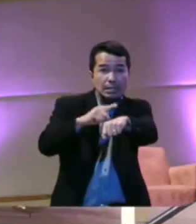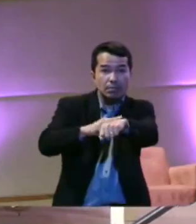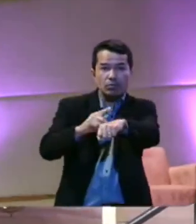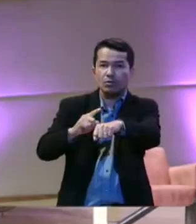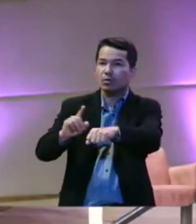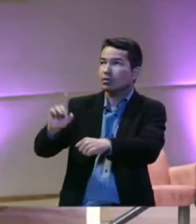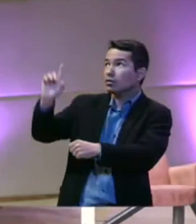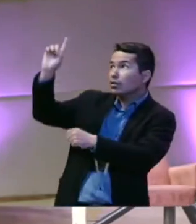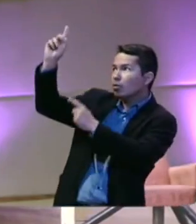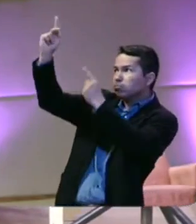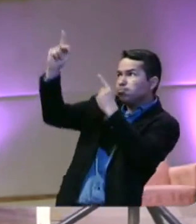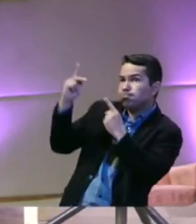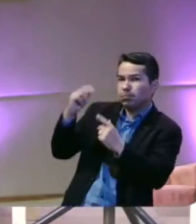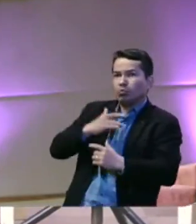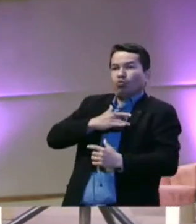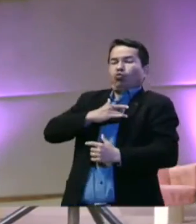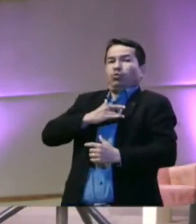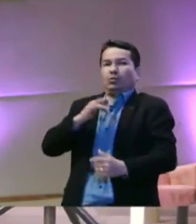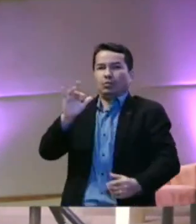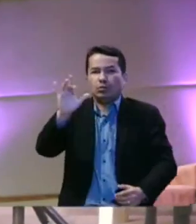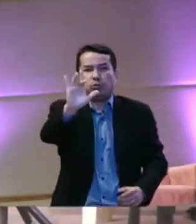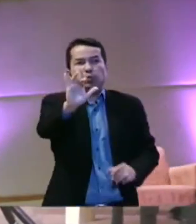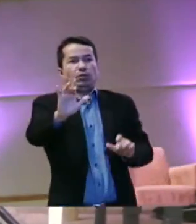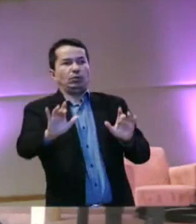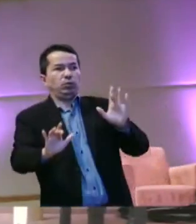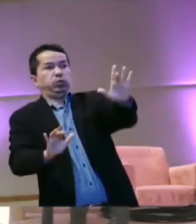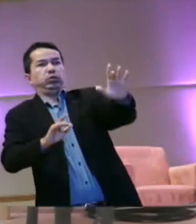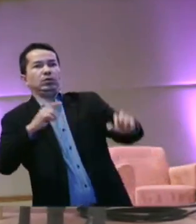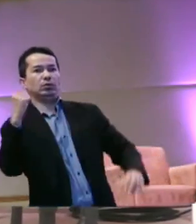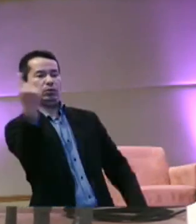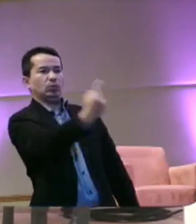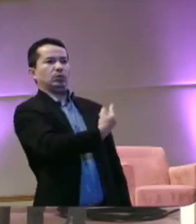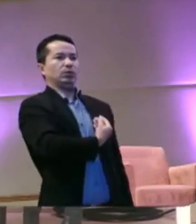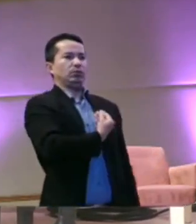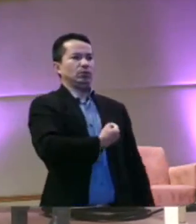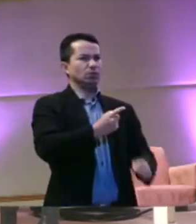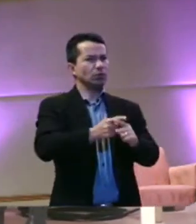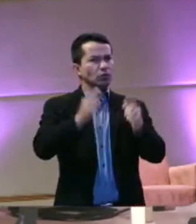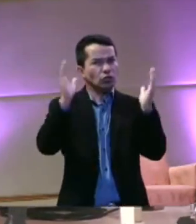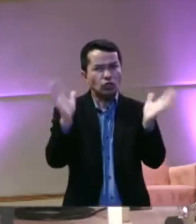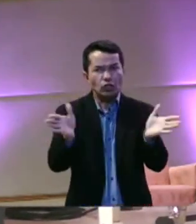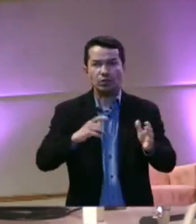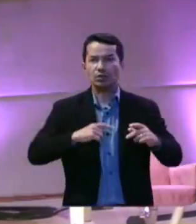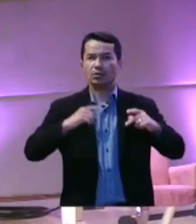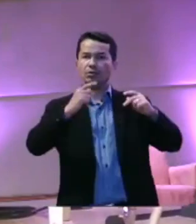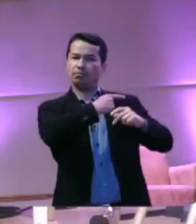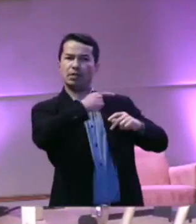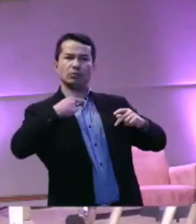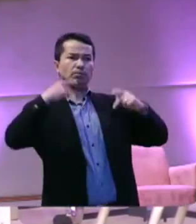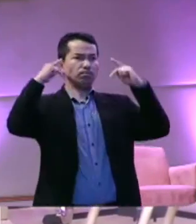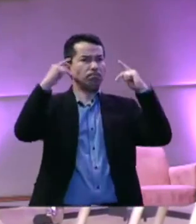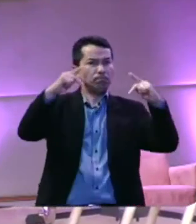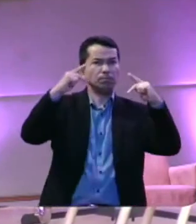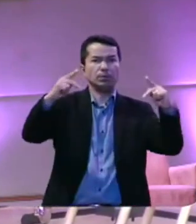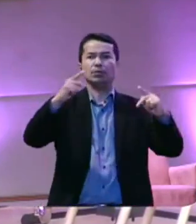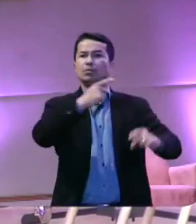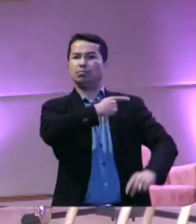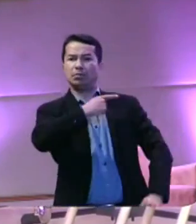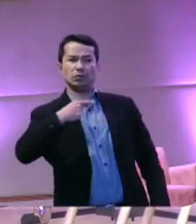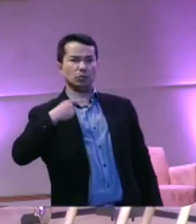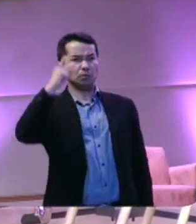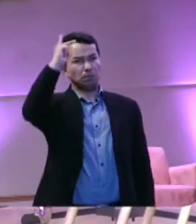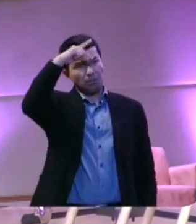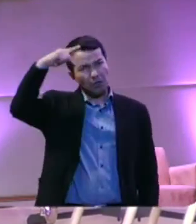visitação de Deus, que é o que os nossos pastores têm falado tantas vezes aqui, o nosso pastor Pascoal também, em